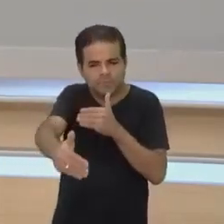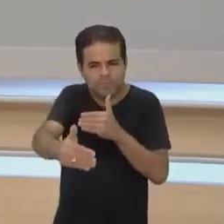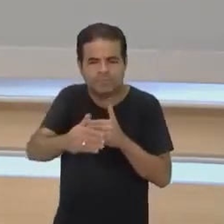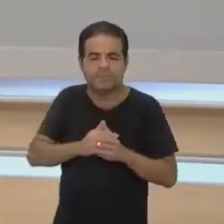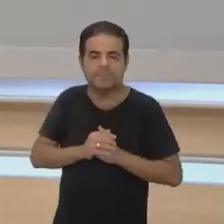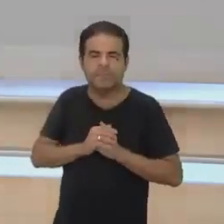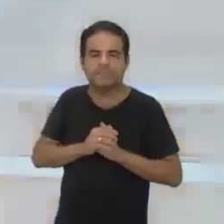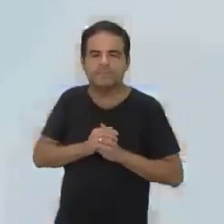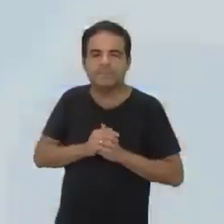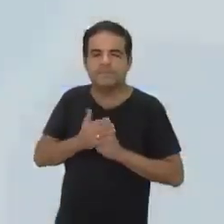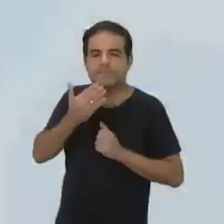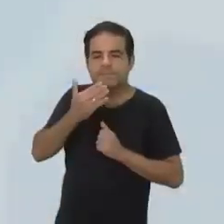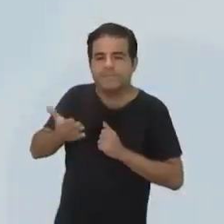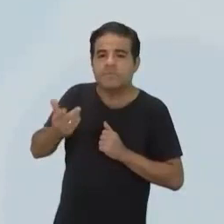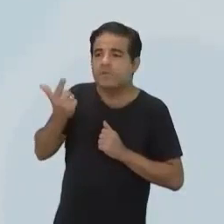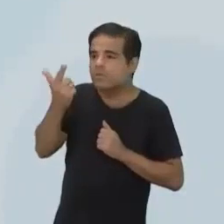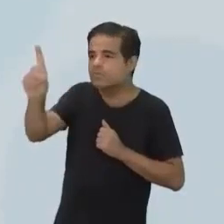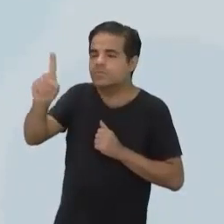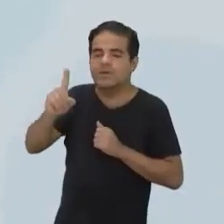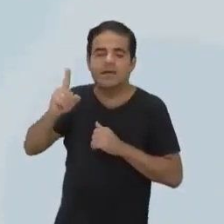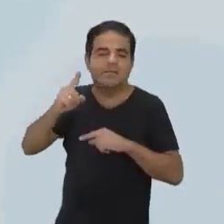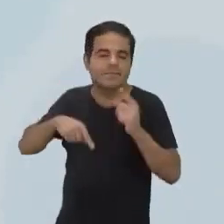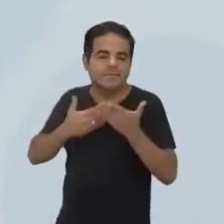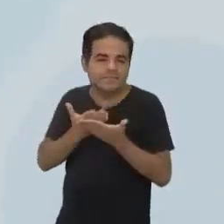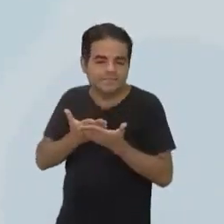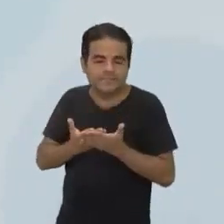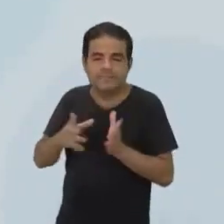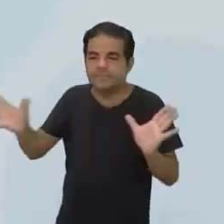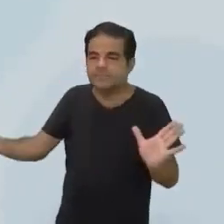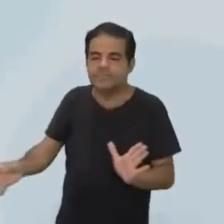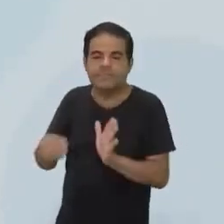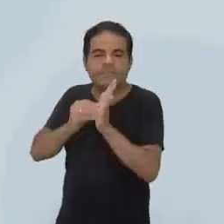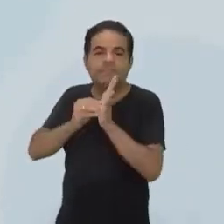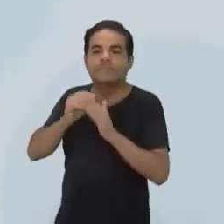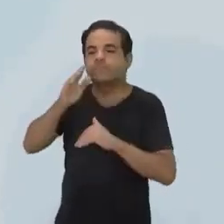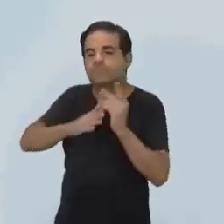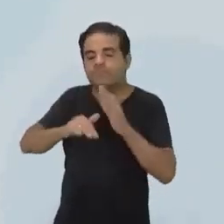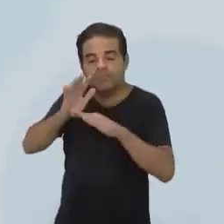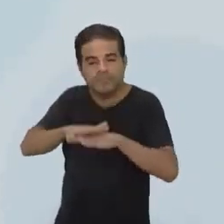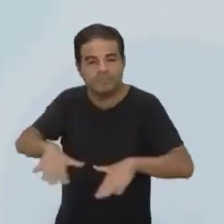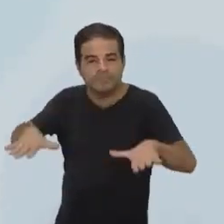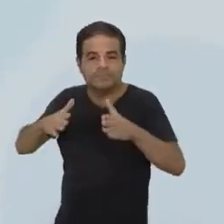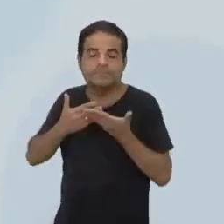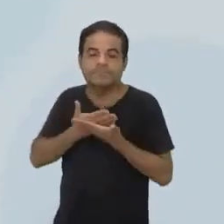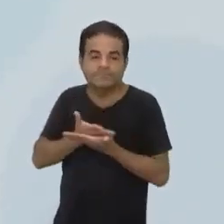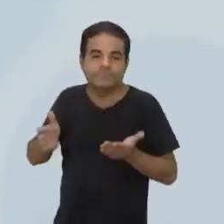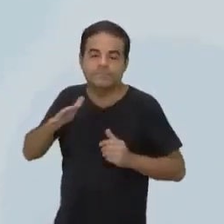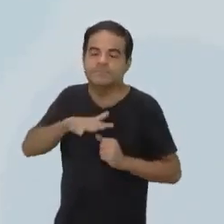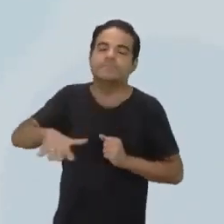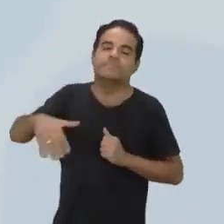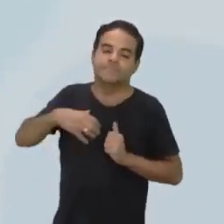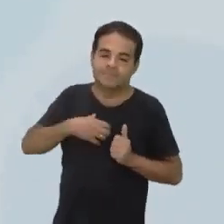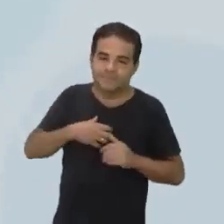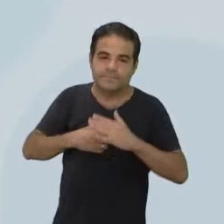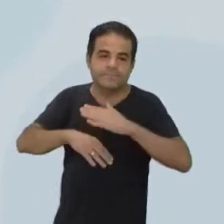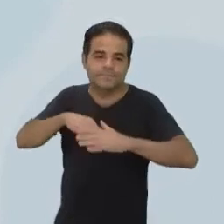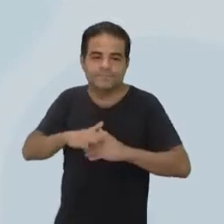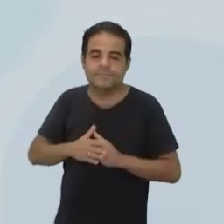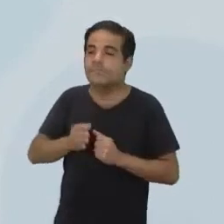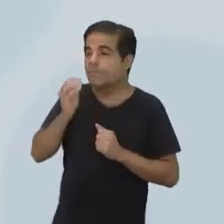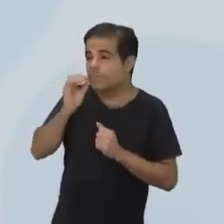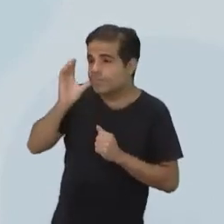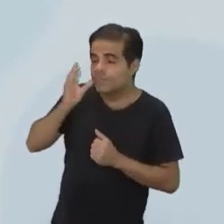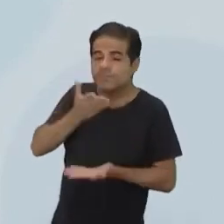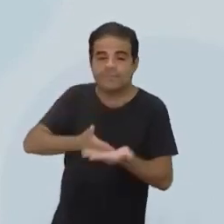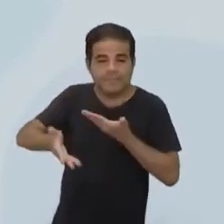Então, na nossa última aula, a gente passou pela sistematização, onde é dos objetos de conhecimento que